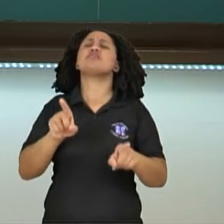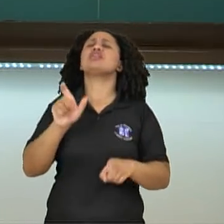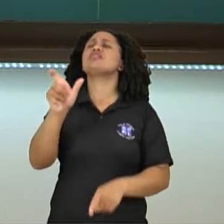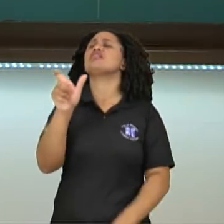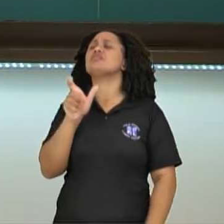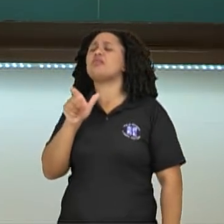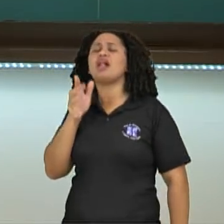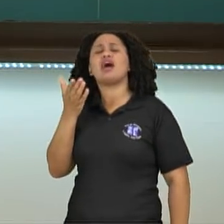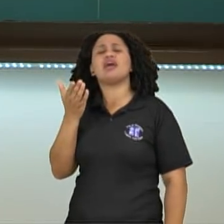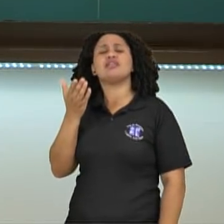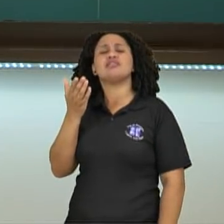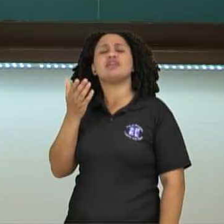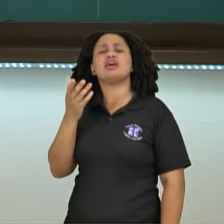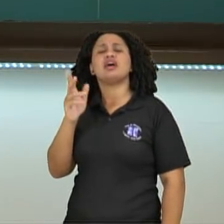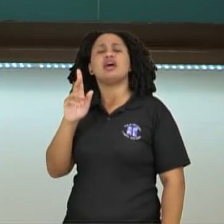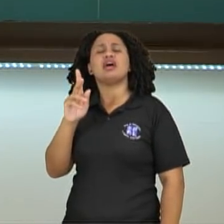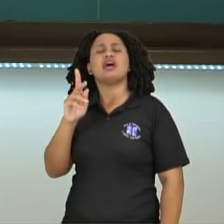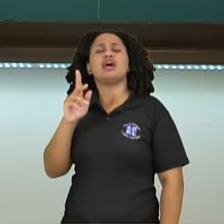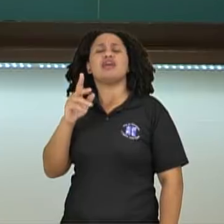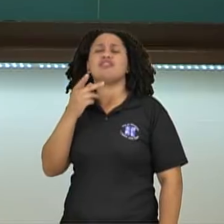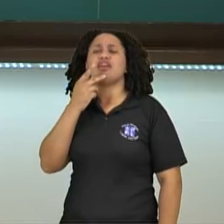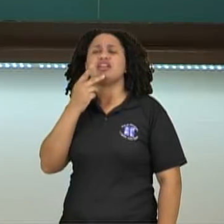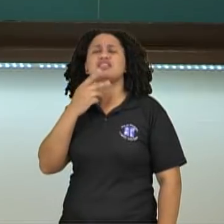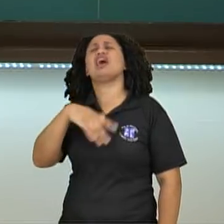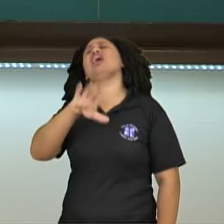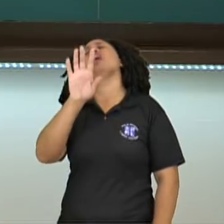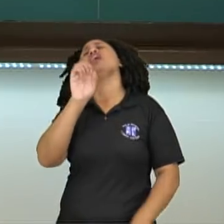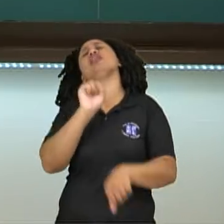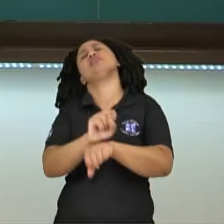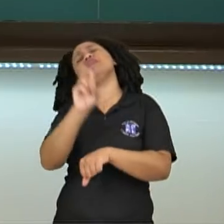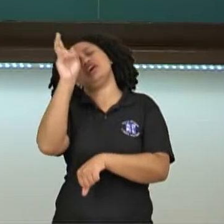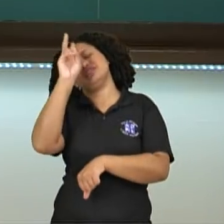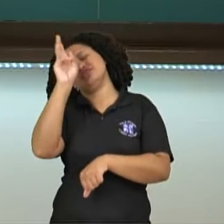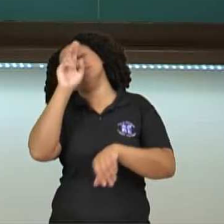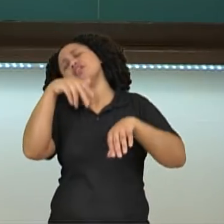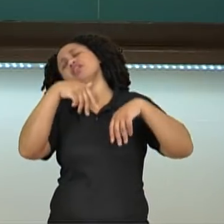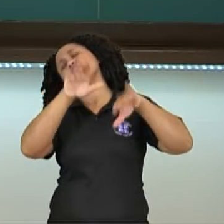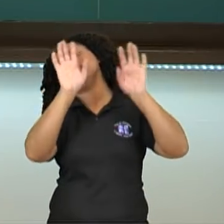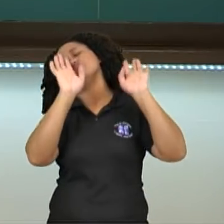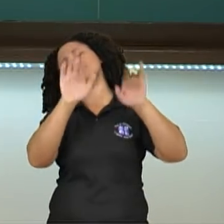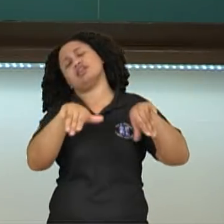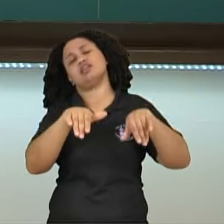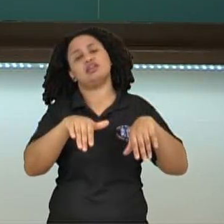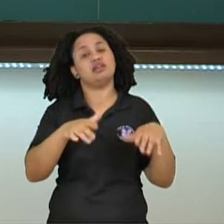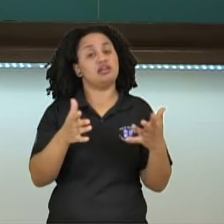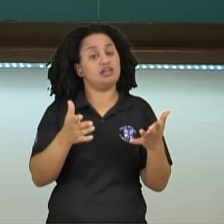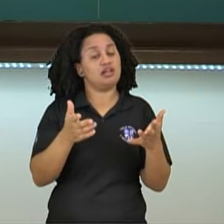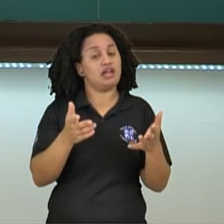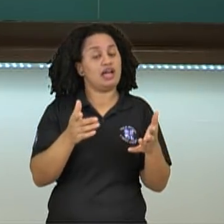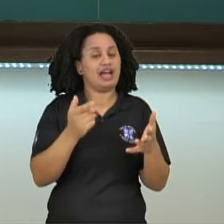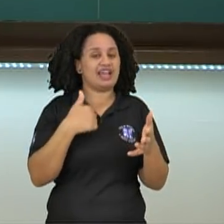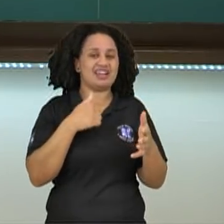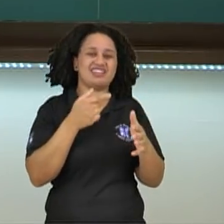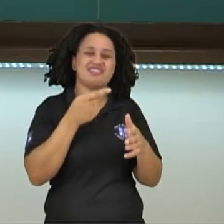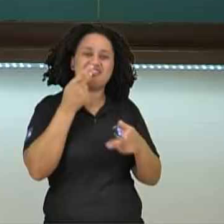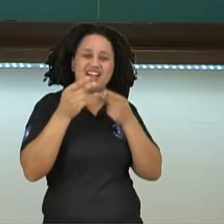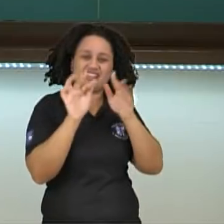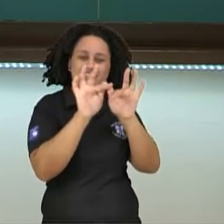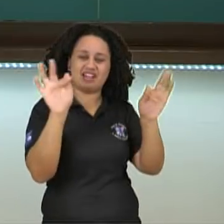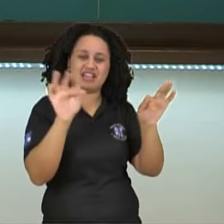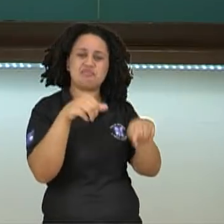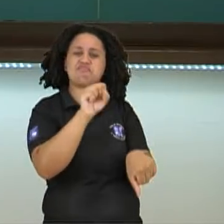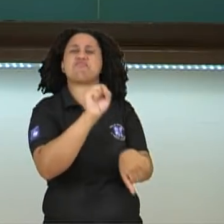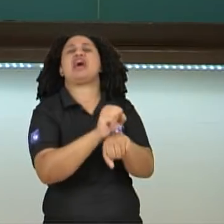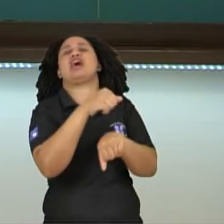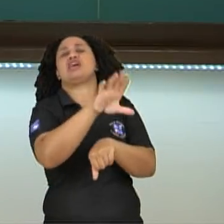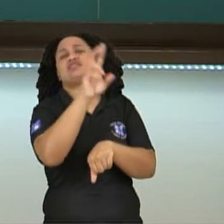história? Ou quando a gente fala assim, para com história, já viram essa expressão? Pois bem, a expressão, pare com história, parece que é uma coisa assim, que não